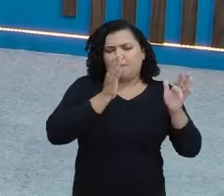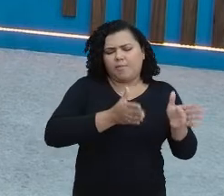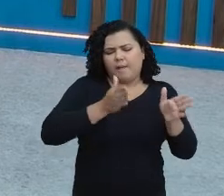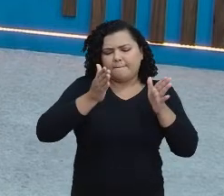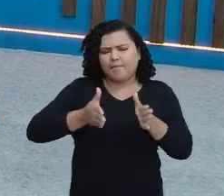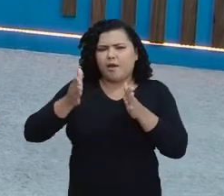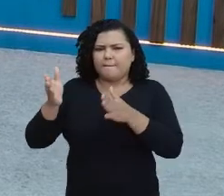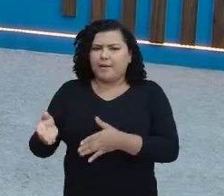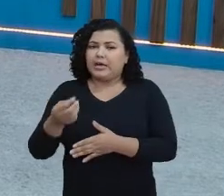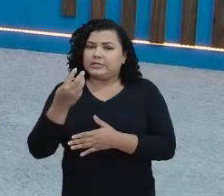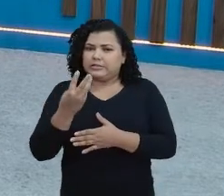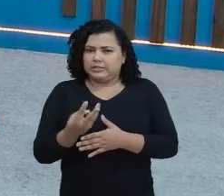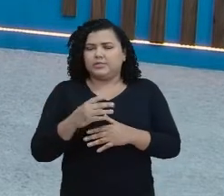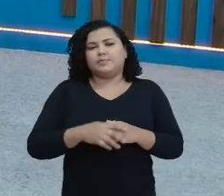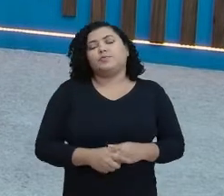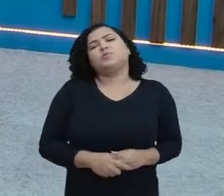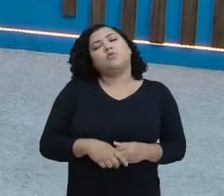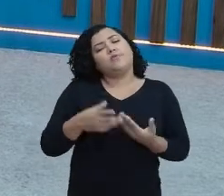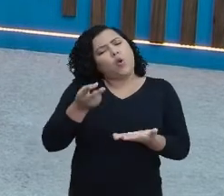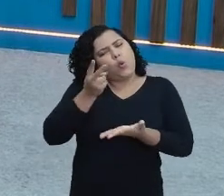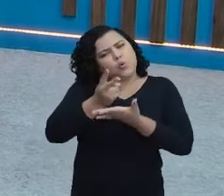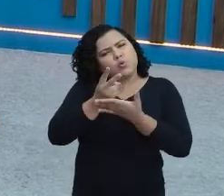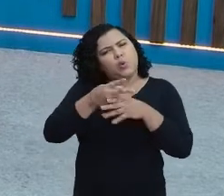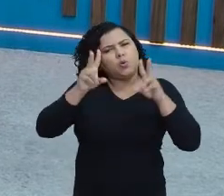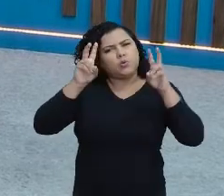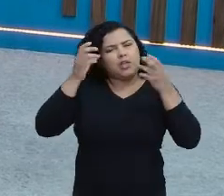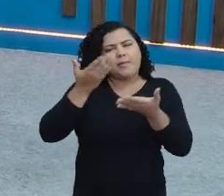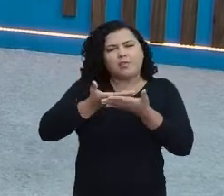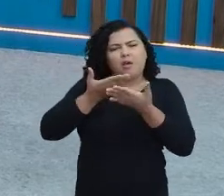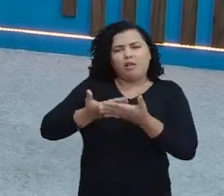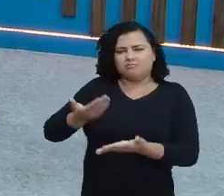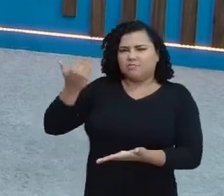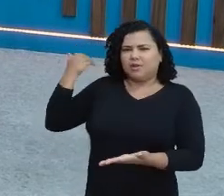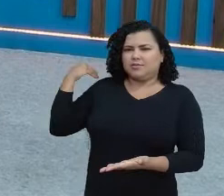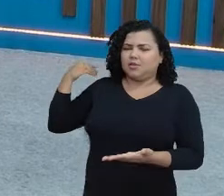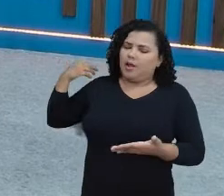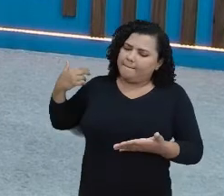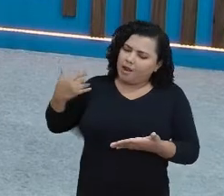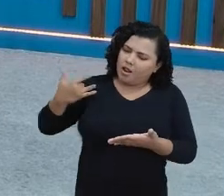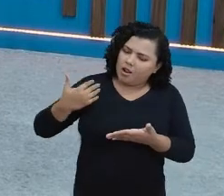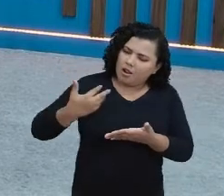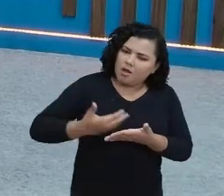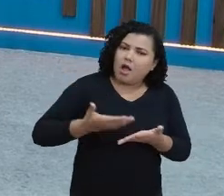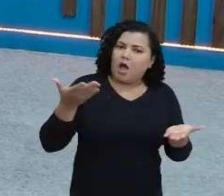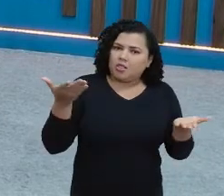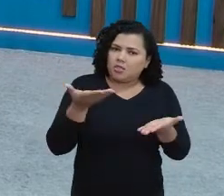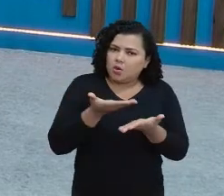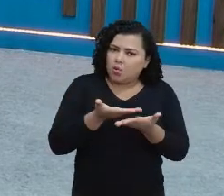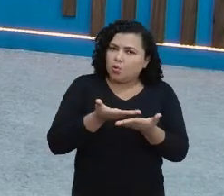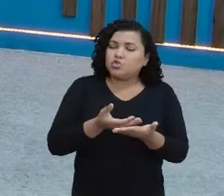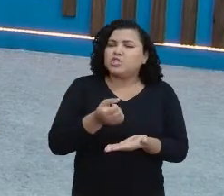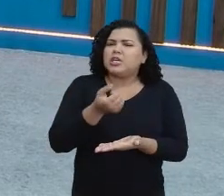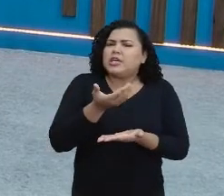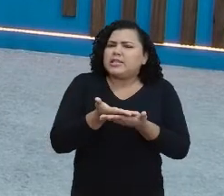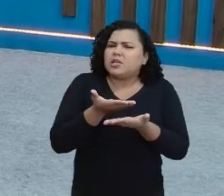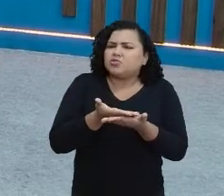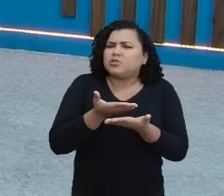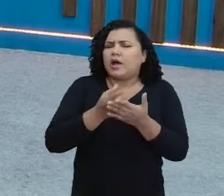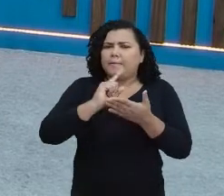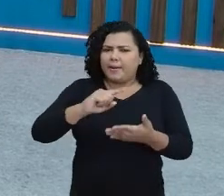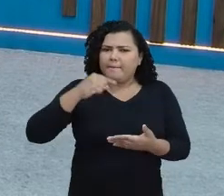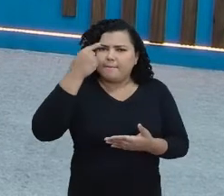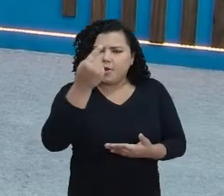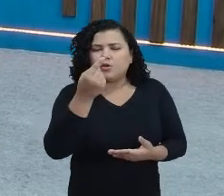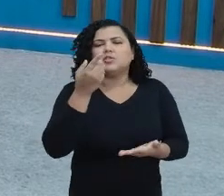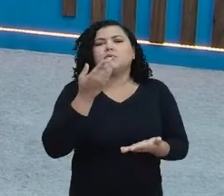gente explorou na aula anterior e dar a base para o que a gente vai tratar na próxima aula, tá certo? Mas eu diria que das 3